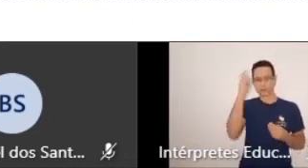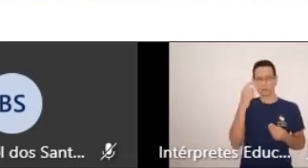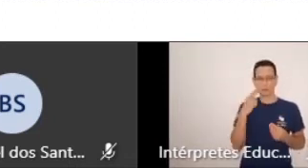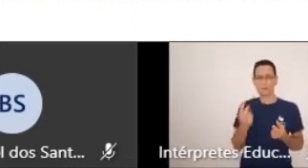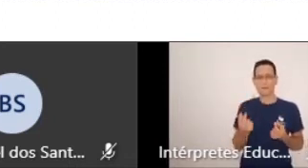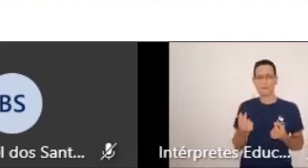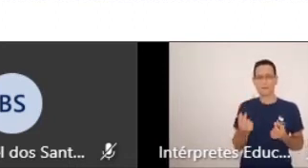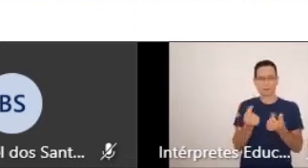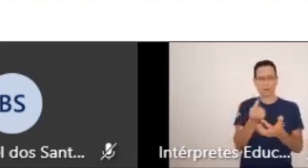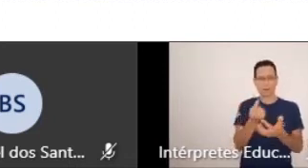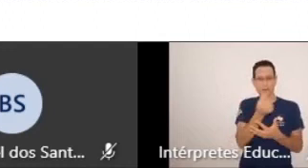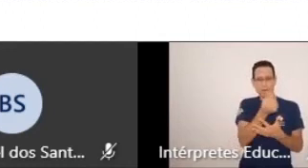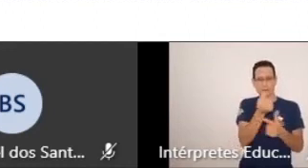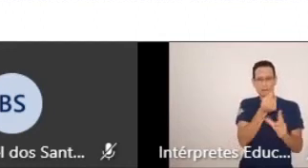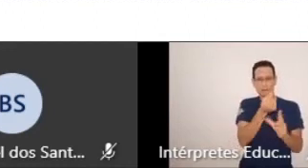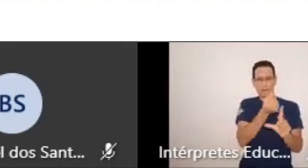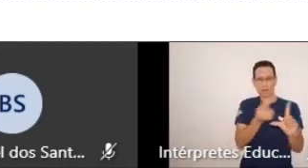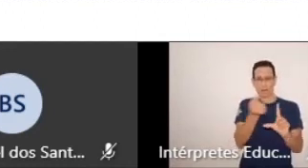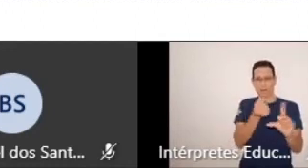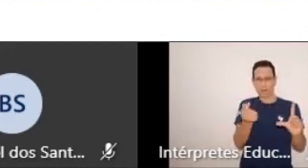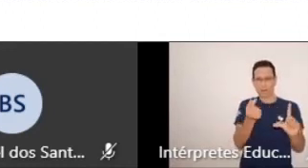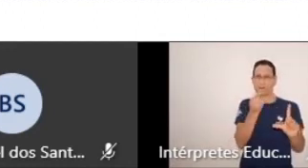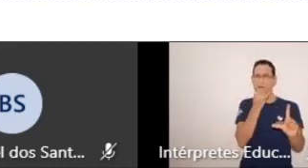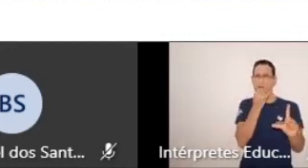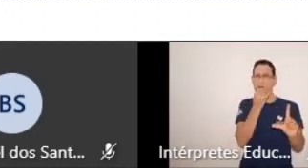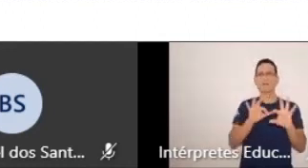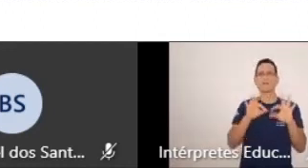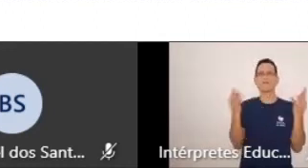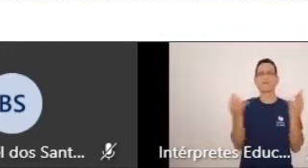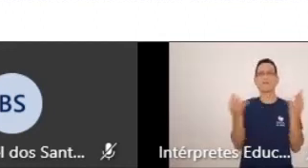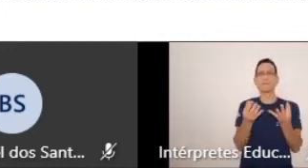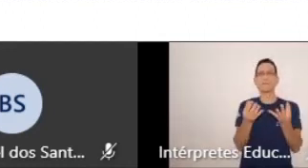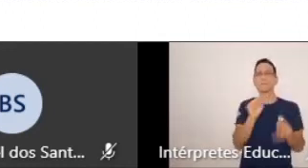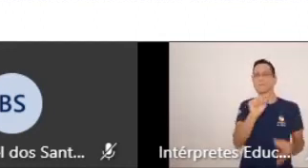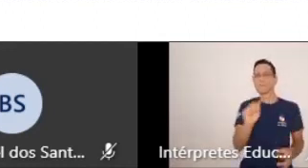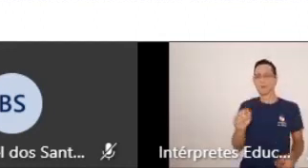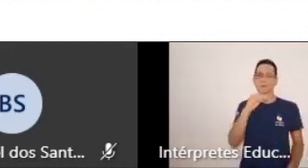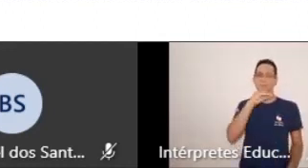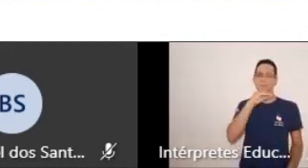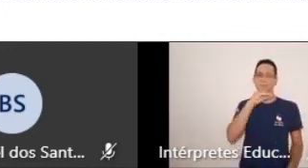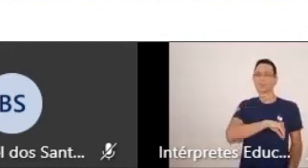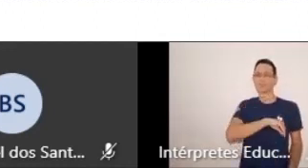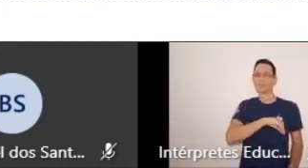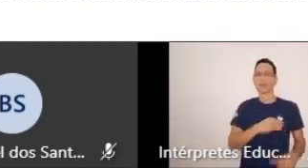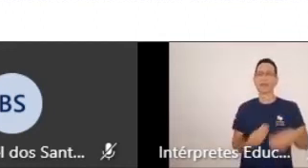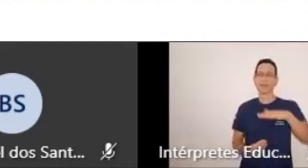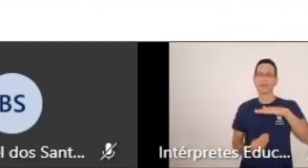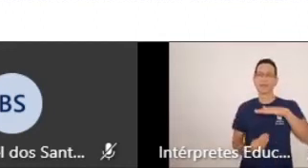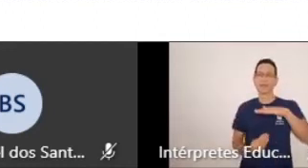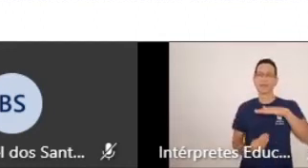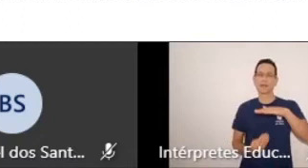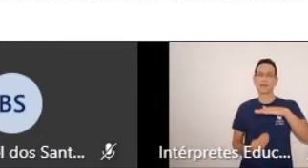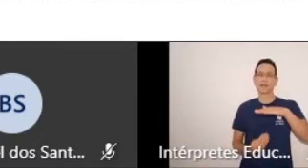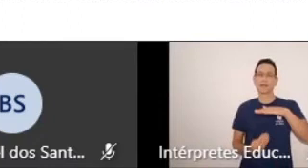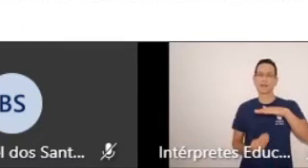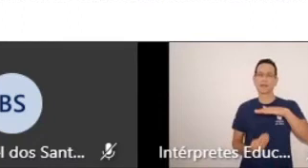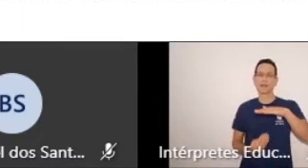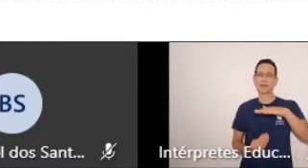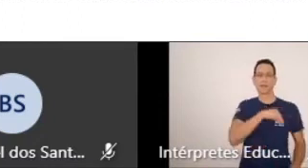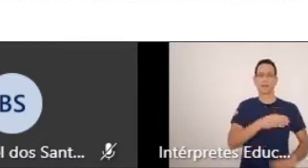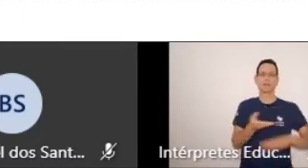para pessoas que estão inseridas em famílias cuja renda mensal é de até 3 salários